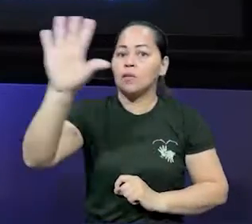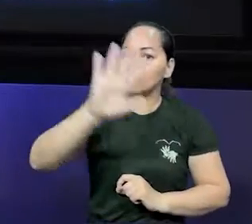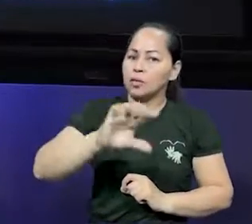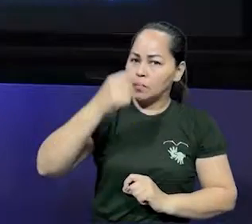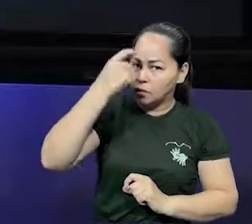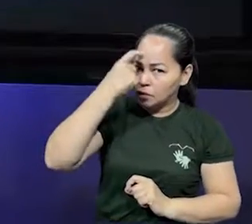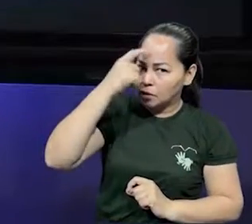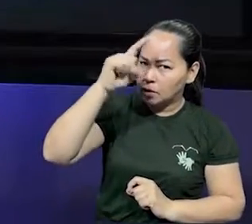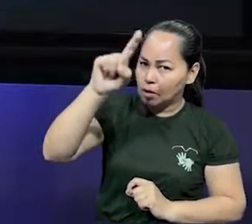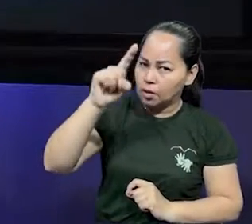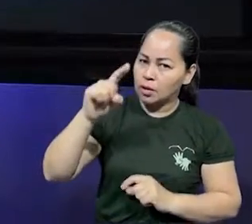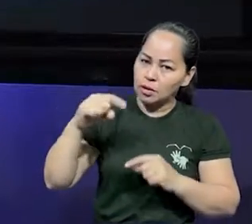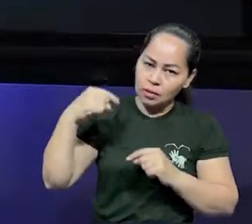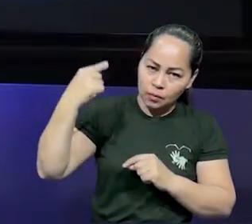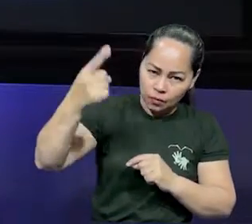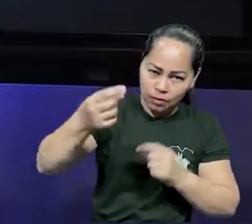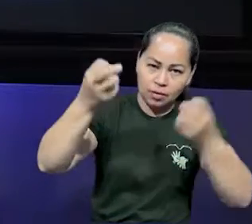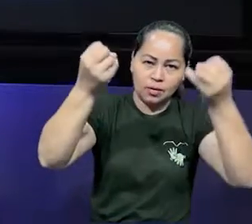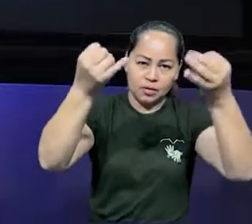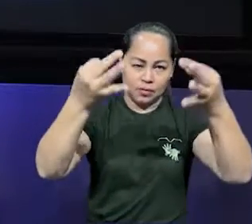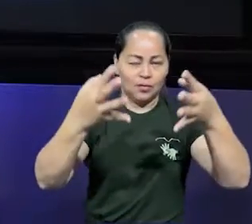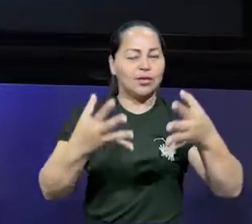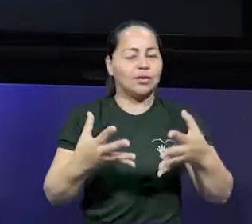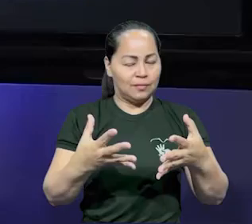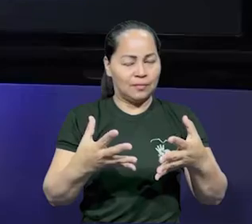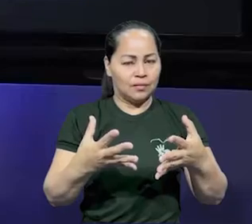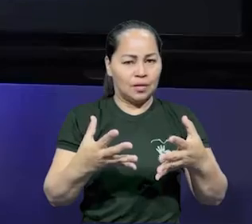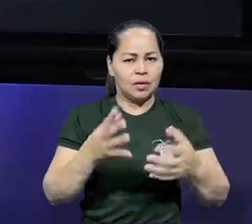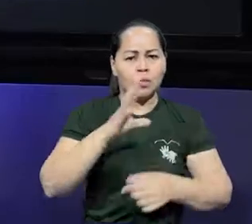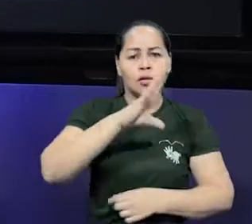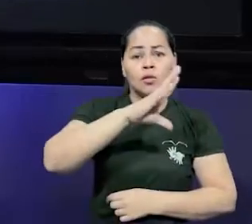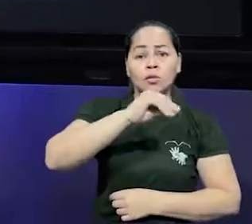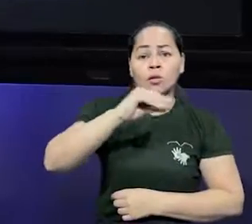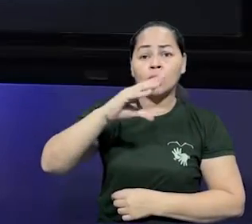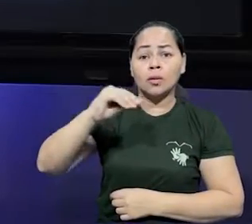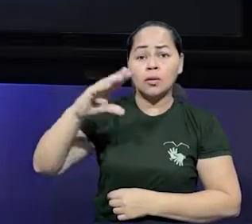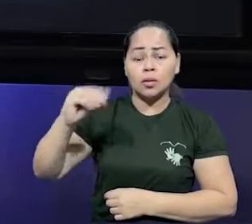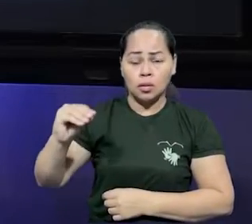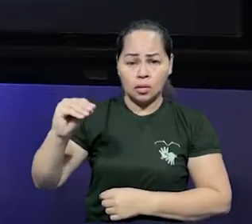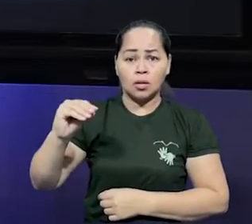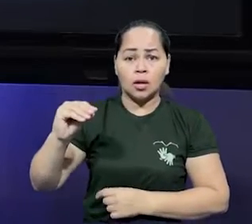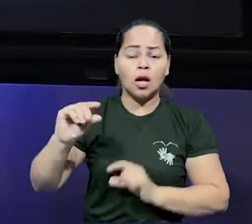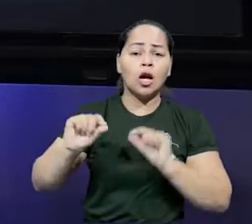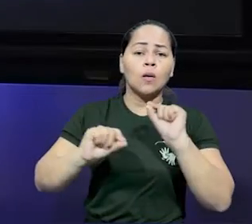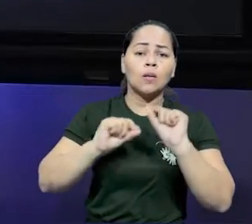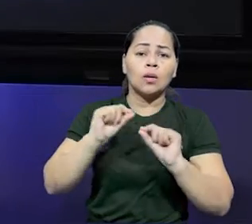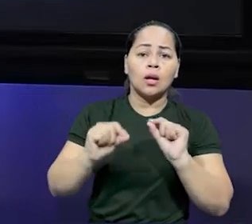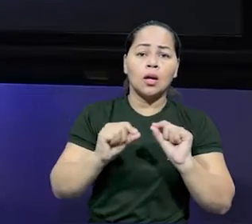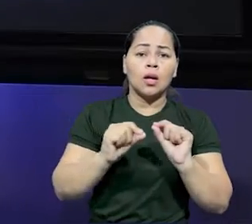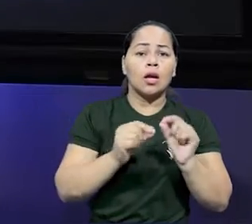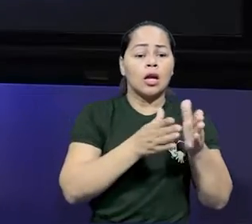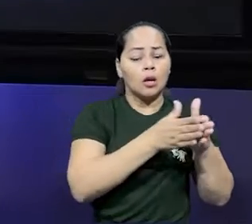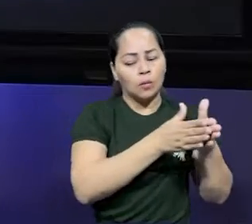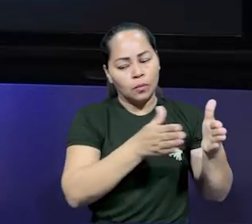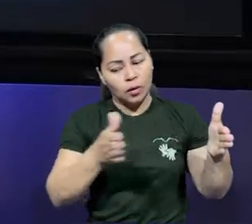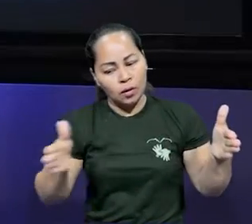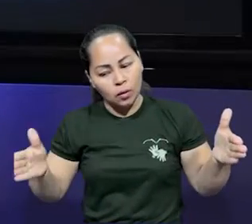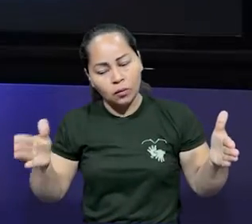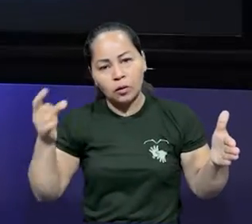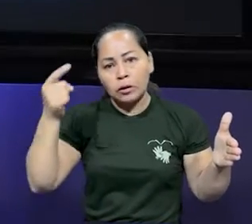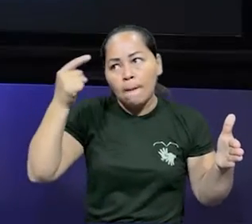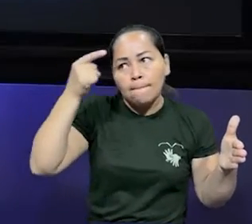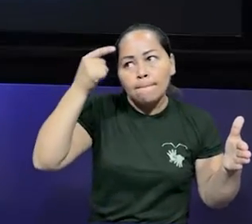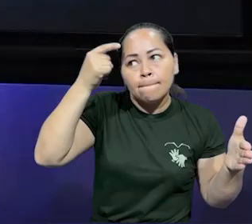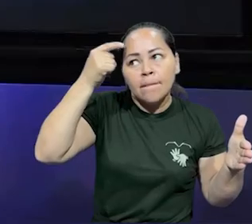trabalhar com vocês em outros momentos. A adolescência é um período idealizado socialmente.